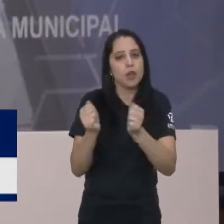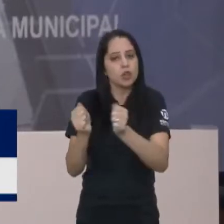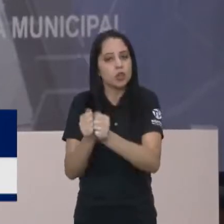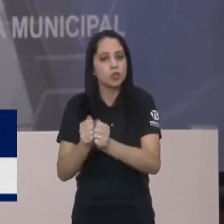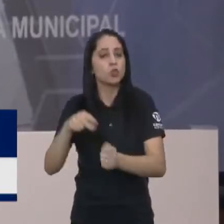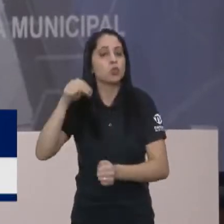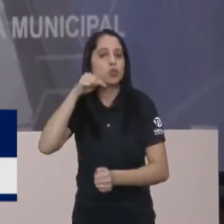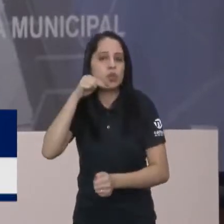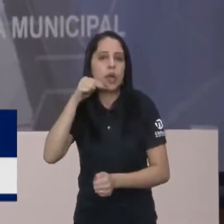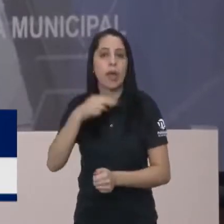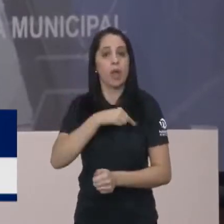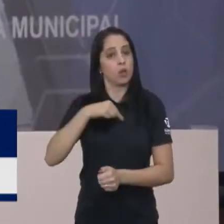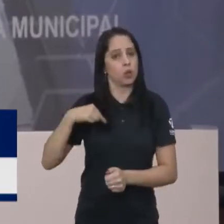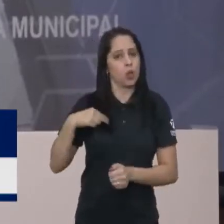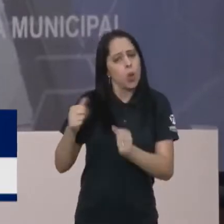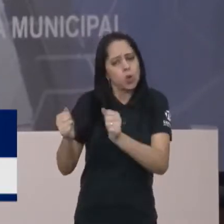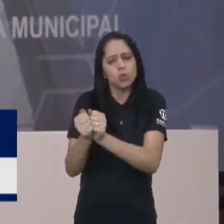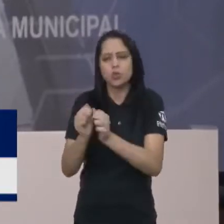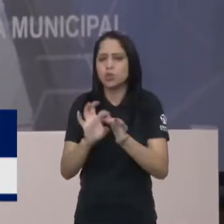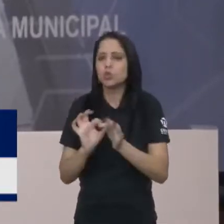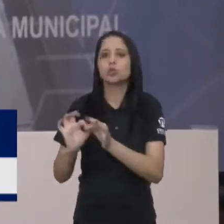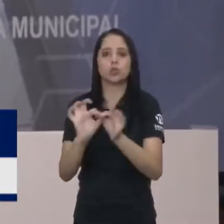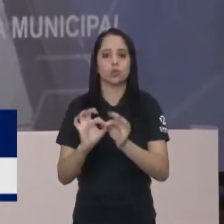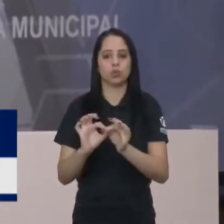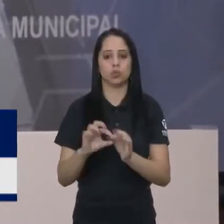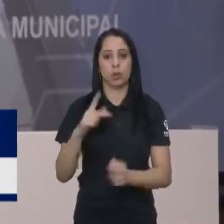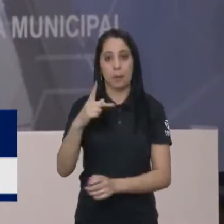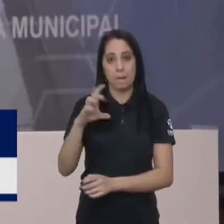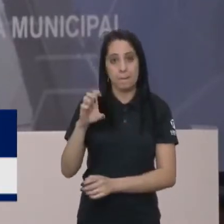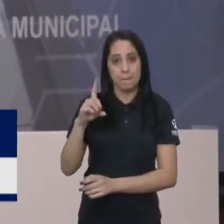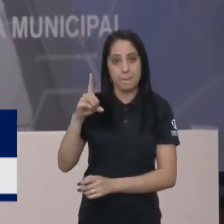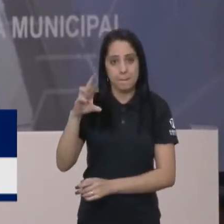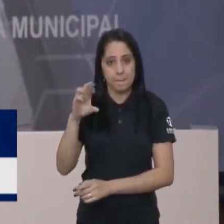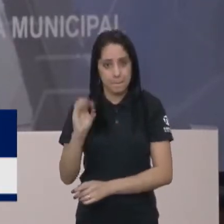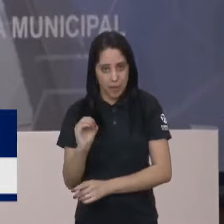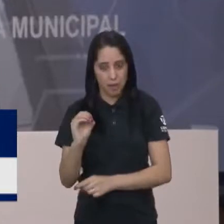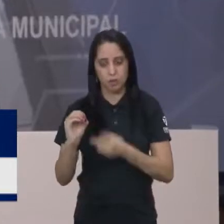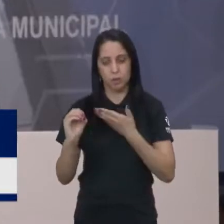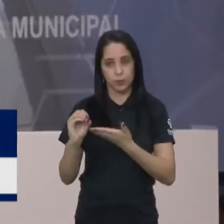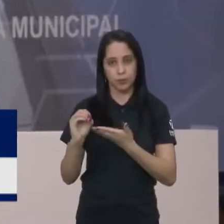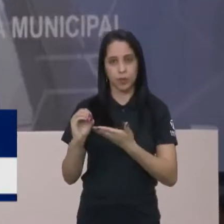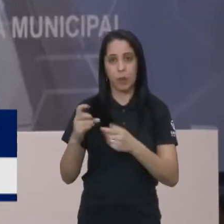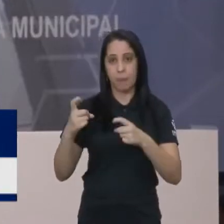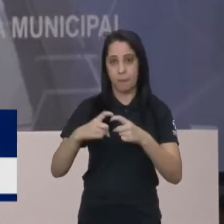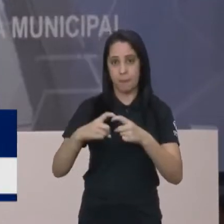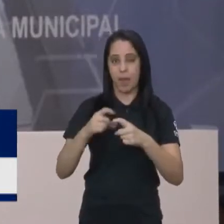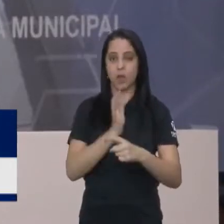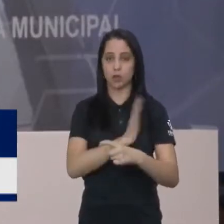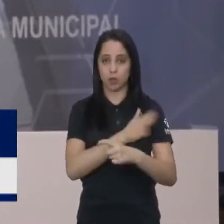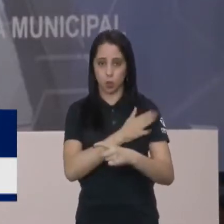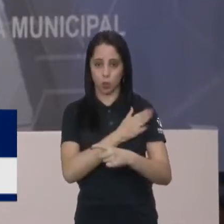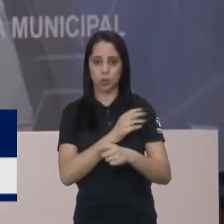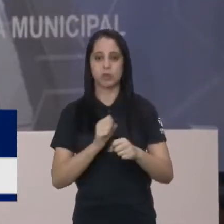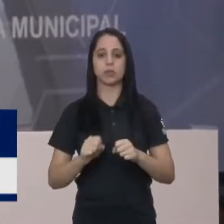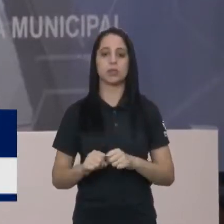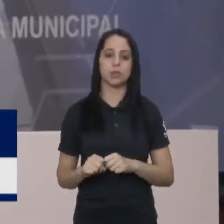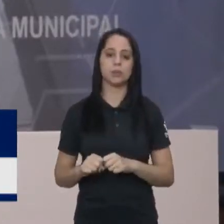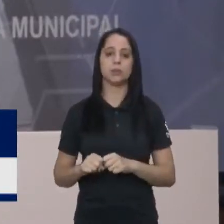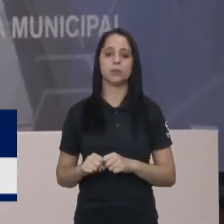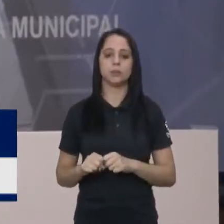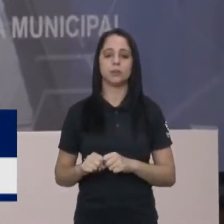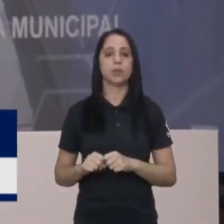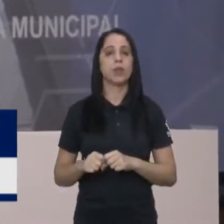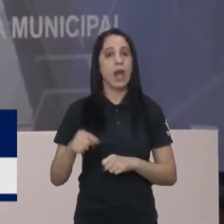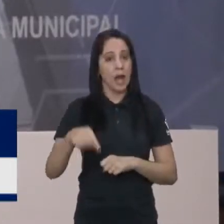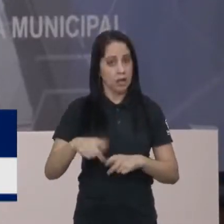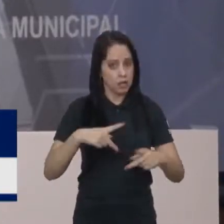netos. Pedro, atualmente cardiologista, arritmologista, na